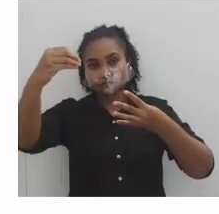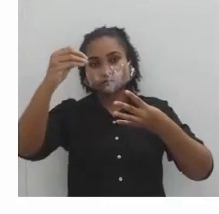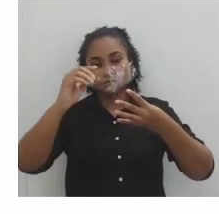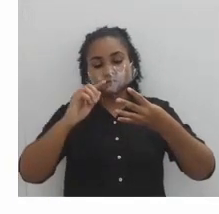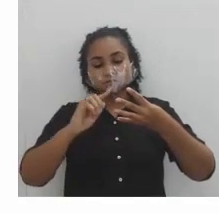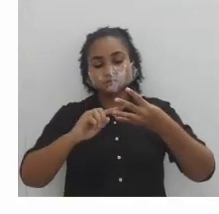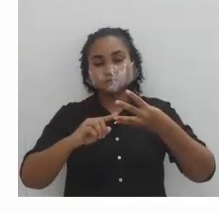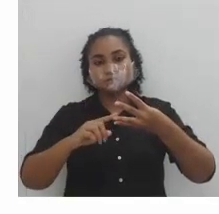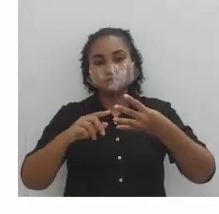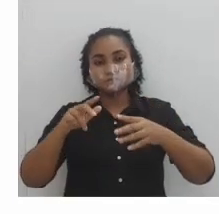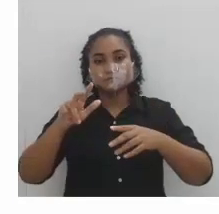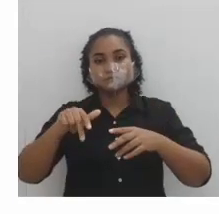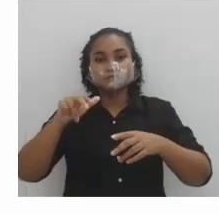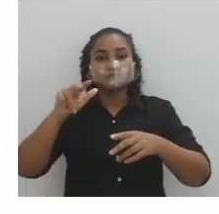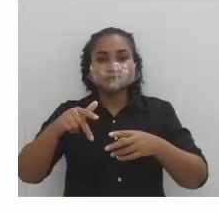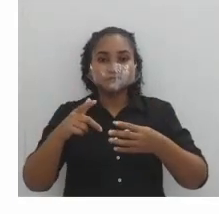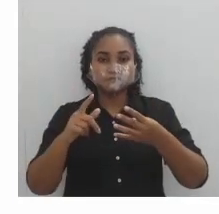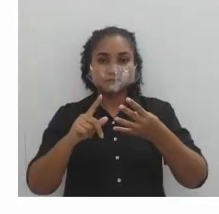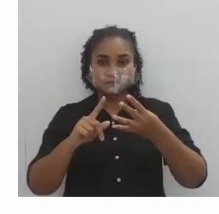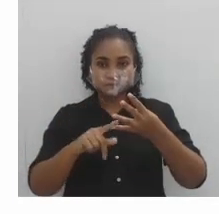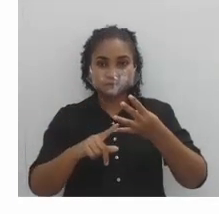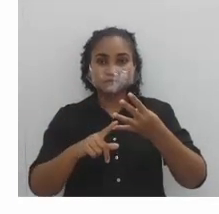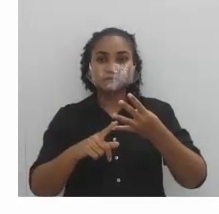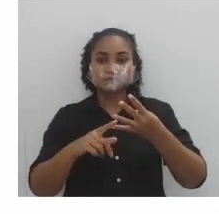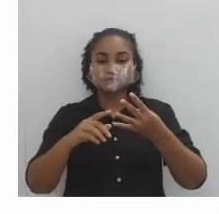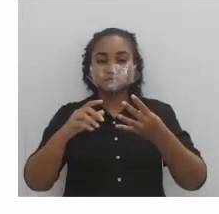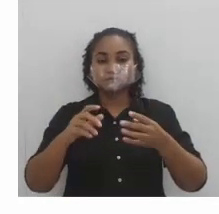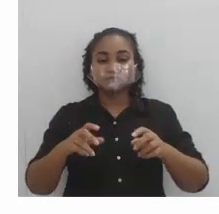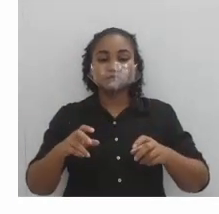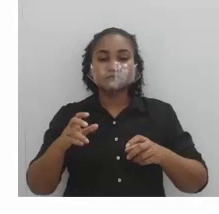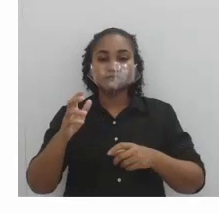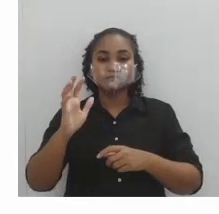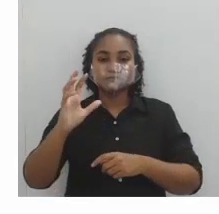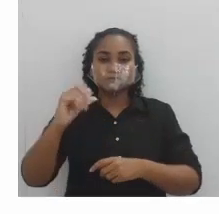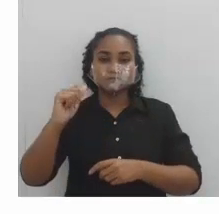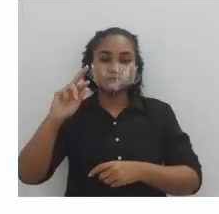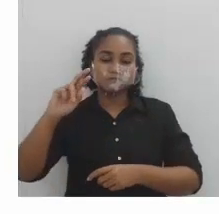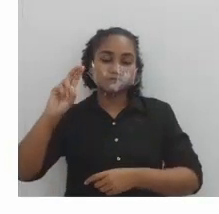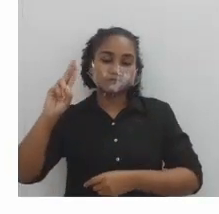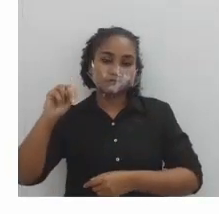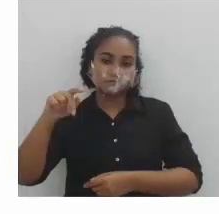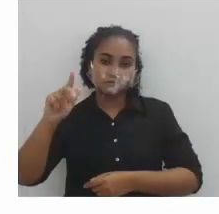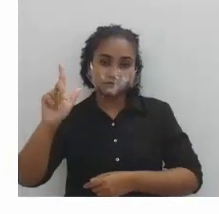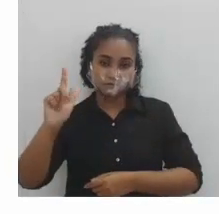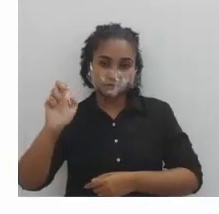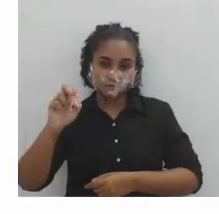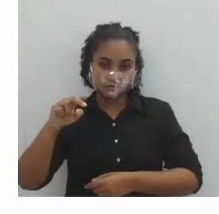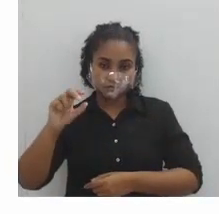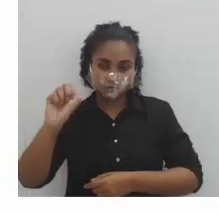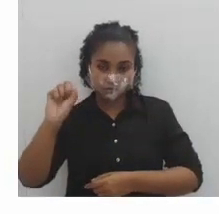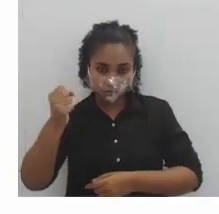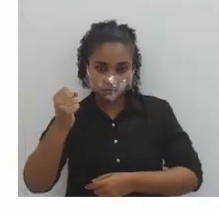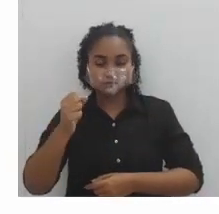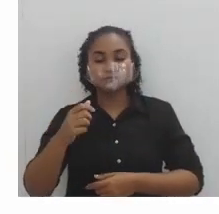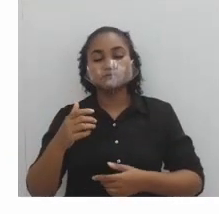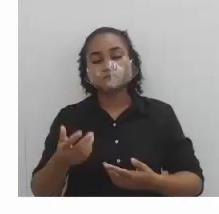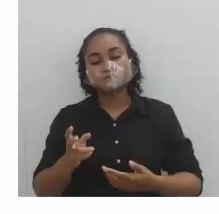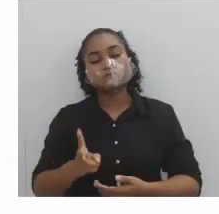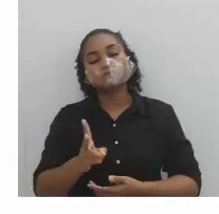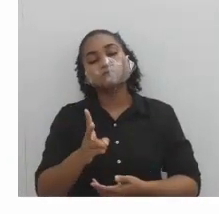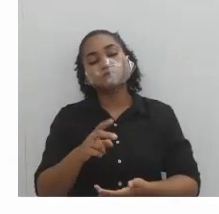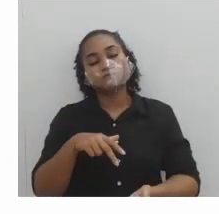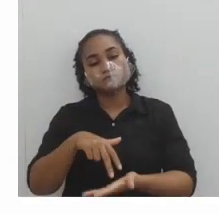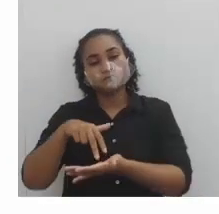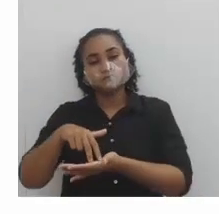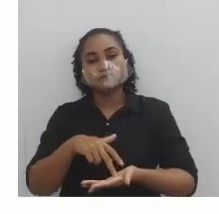elefantes você já traz para uma questão também cultural, que, como eu falei, está sempre presente. O